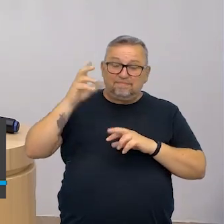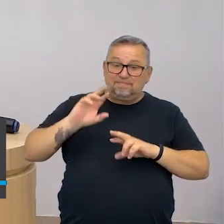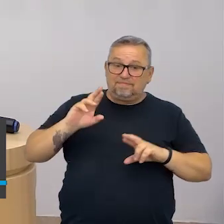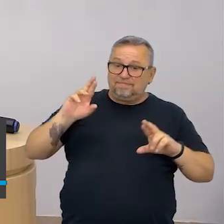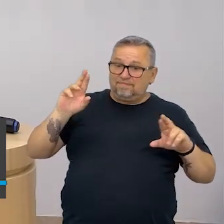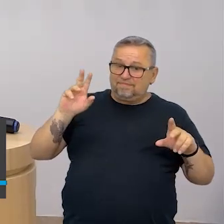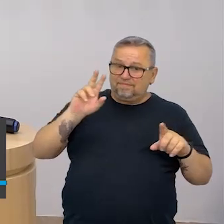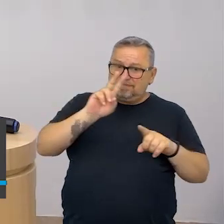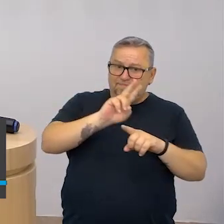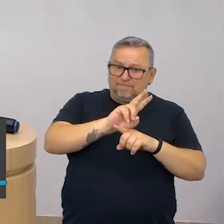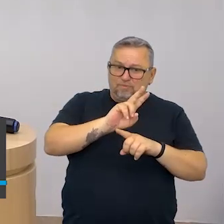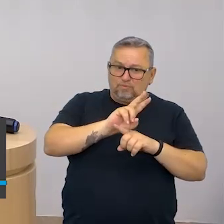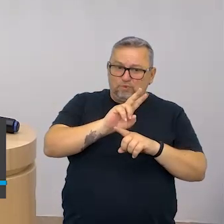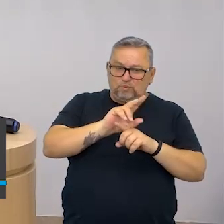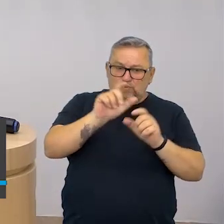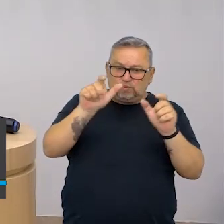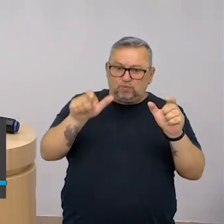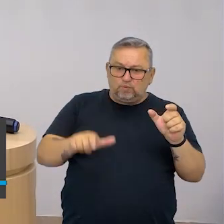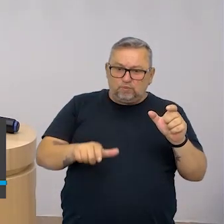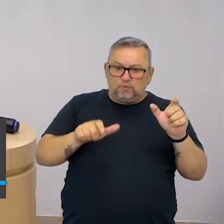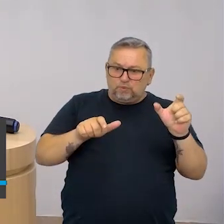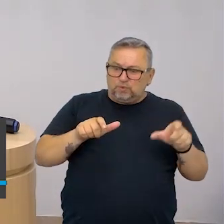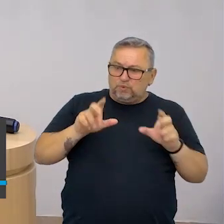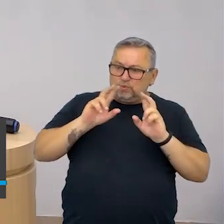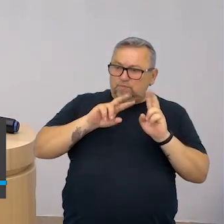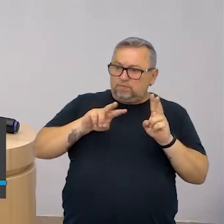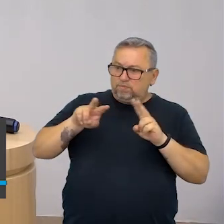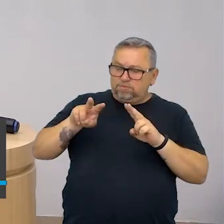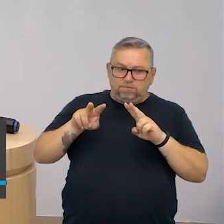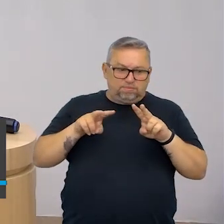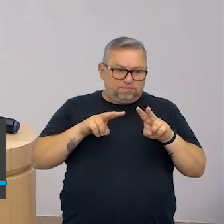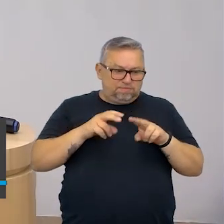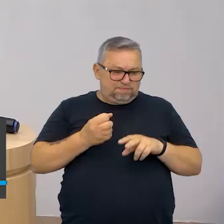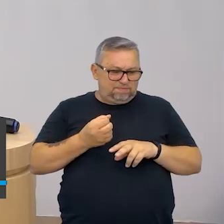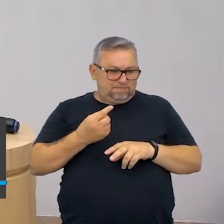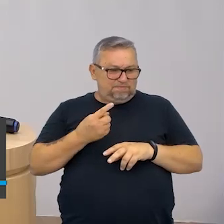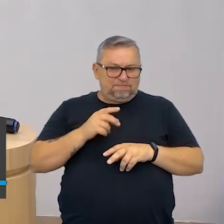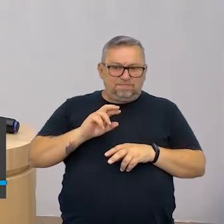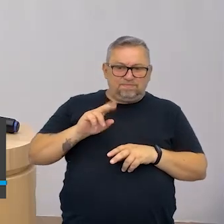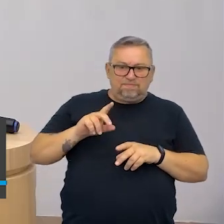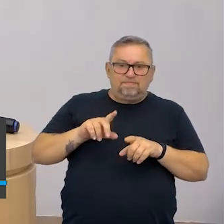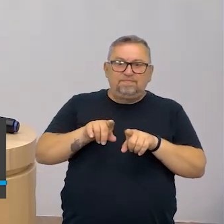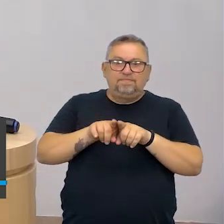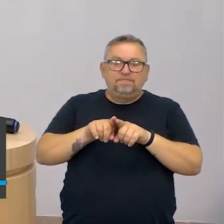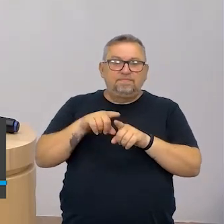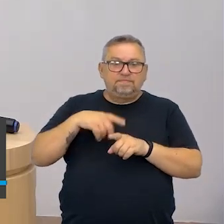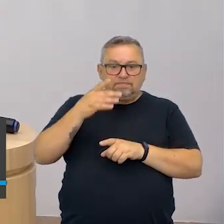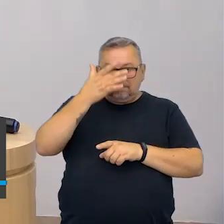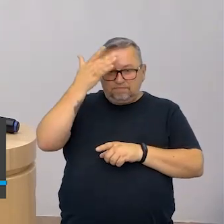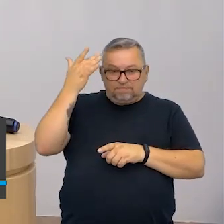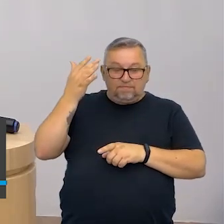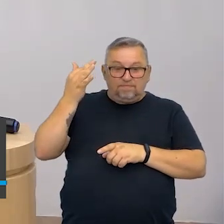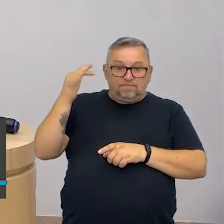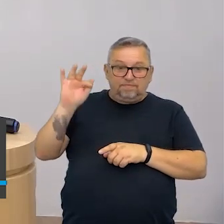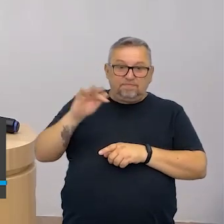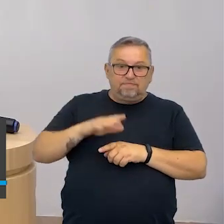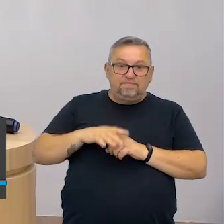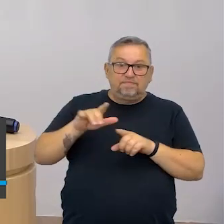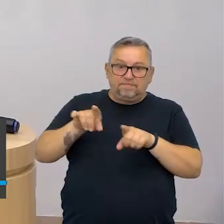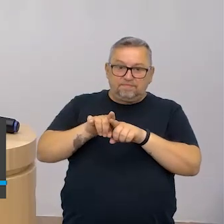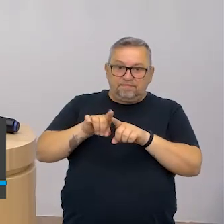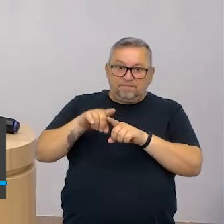de tratamento, da diferença, né, de olhar que ele recebia, etc., dos franceses, ele como